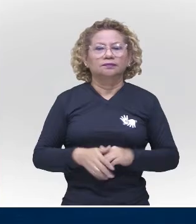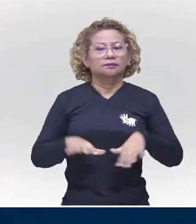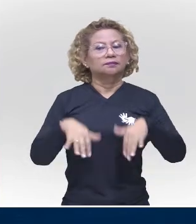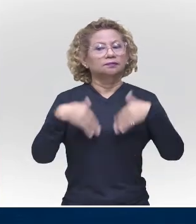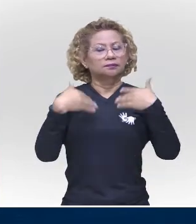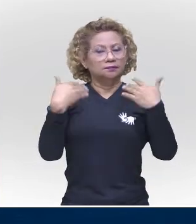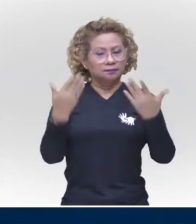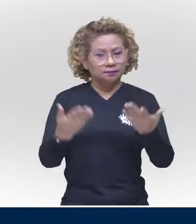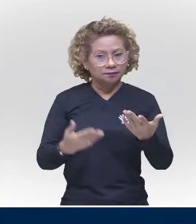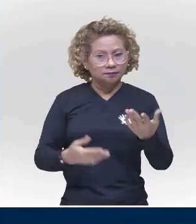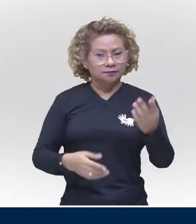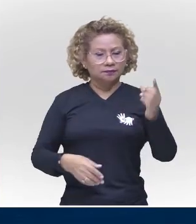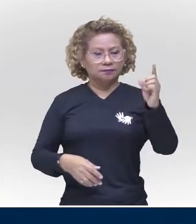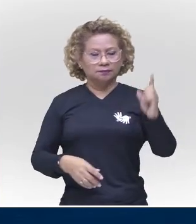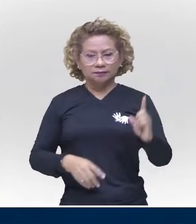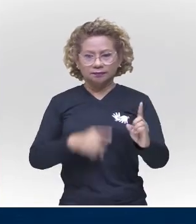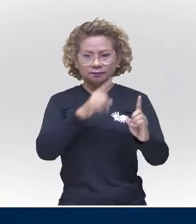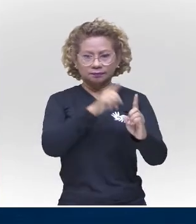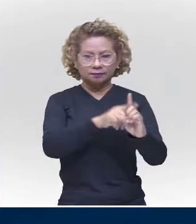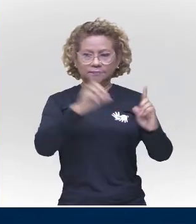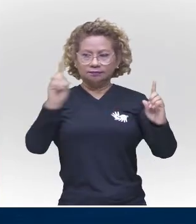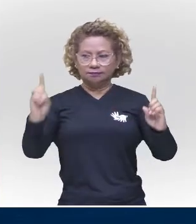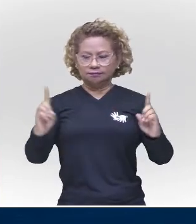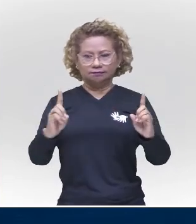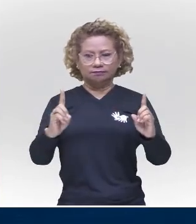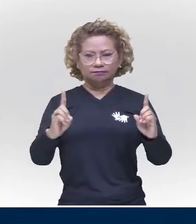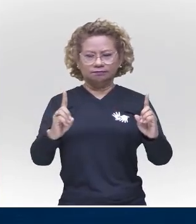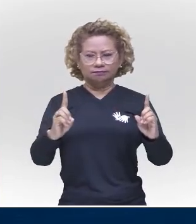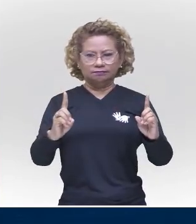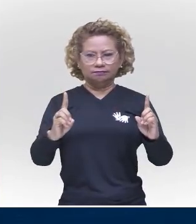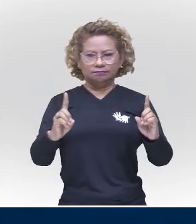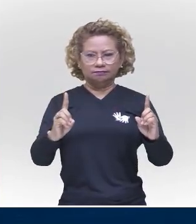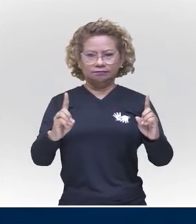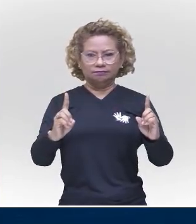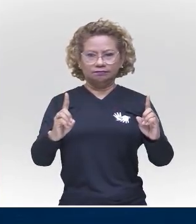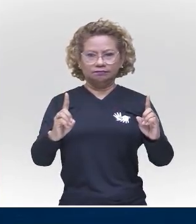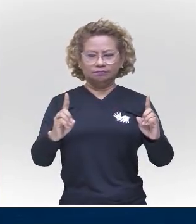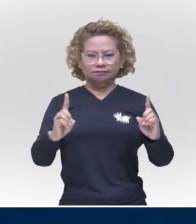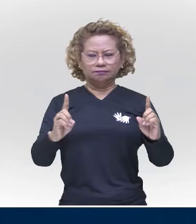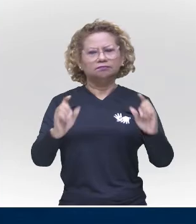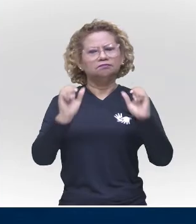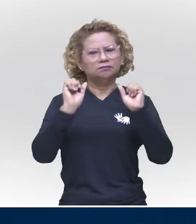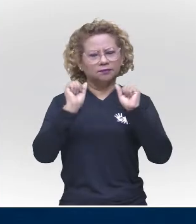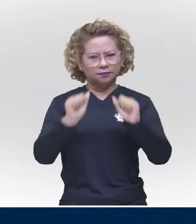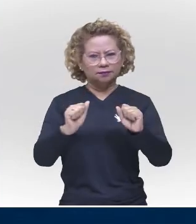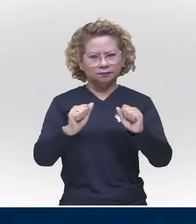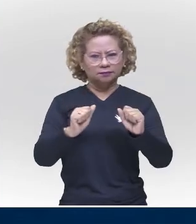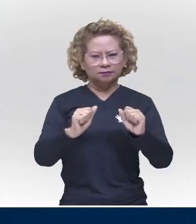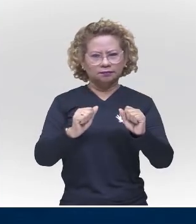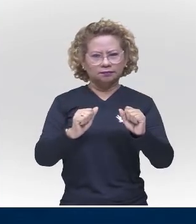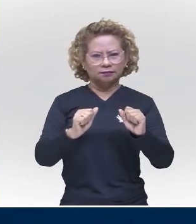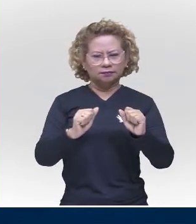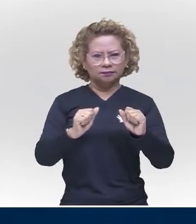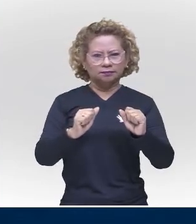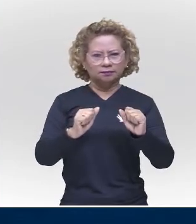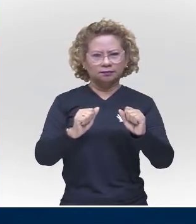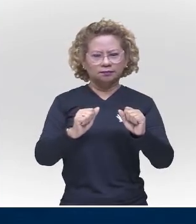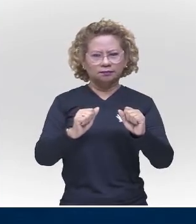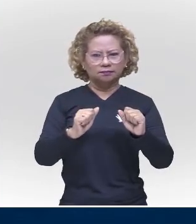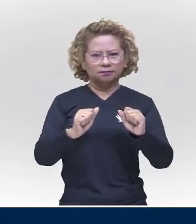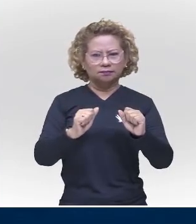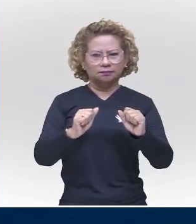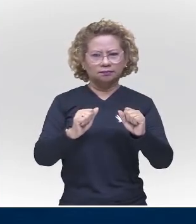posso interferir diretamente na ação do outro, ou seja, do meu